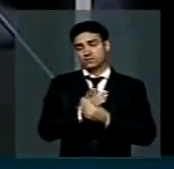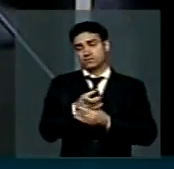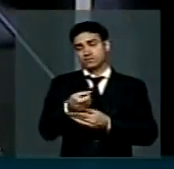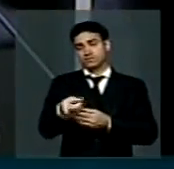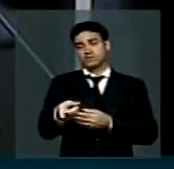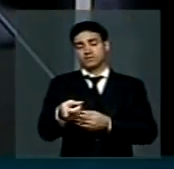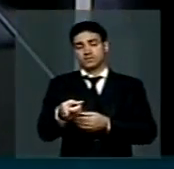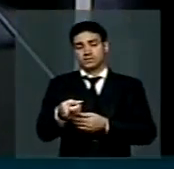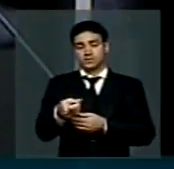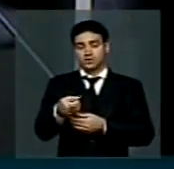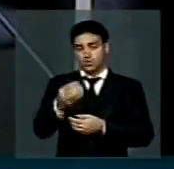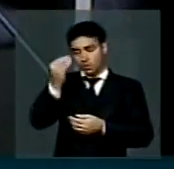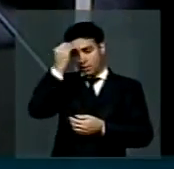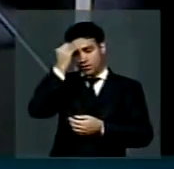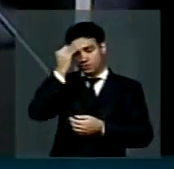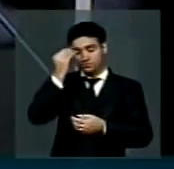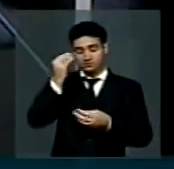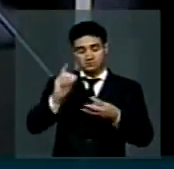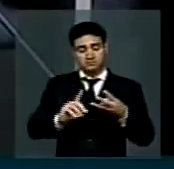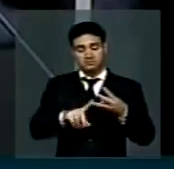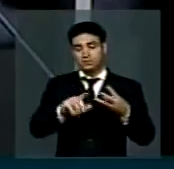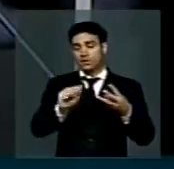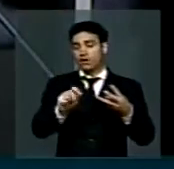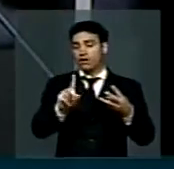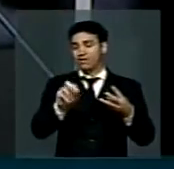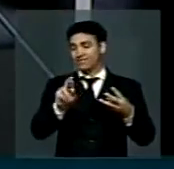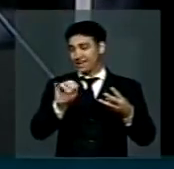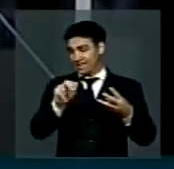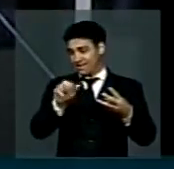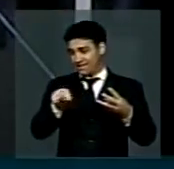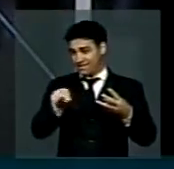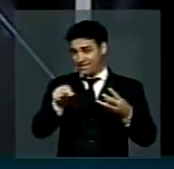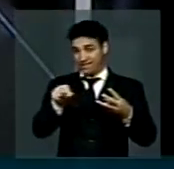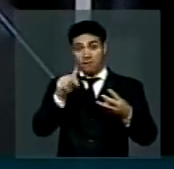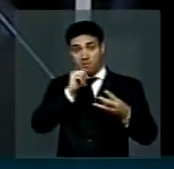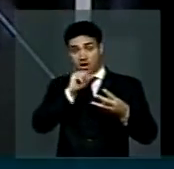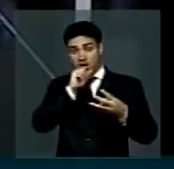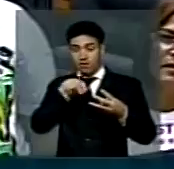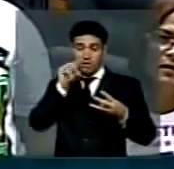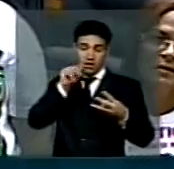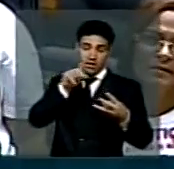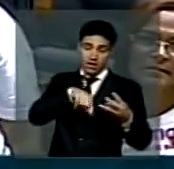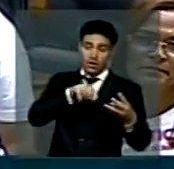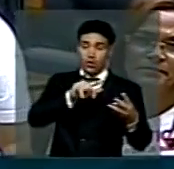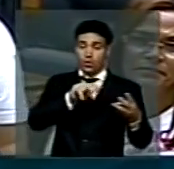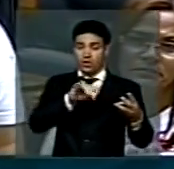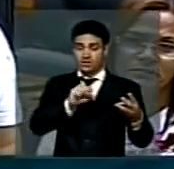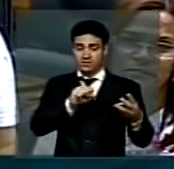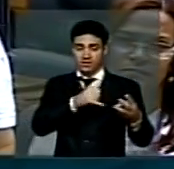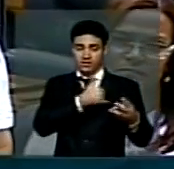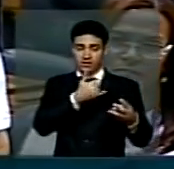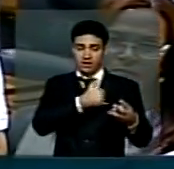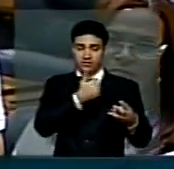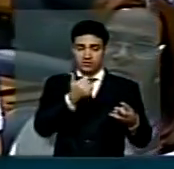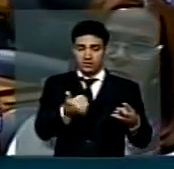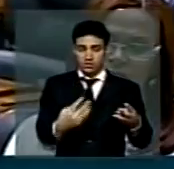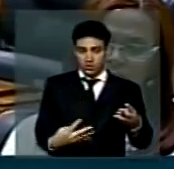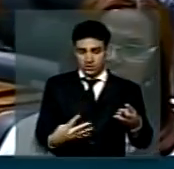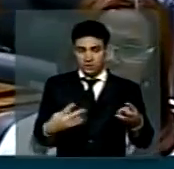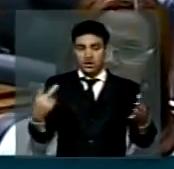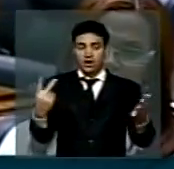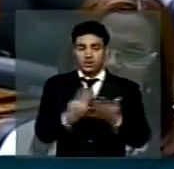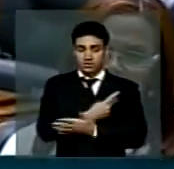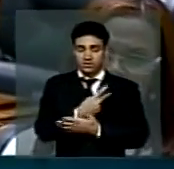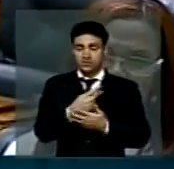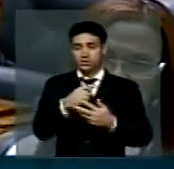indiciado pelo homicídio. Adriana é a mãe da Luísa Paula, que tinha apenas 14 anos e foi uma